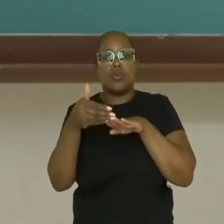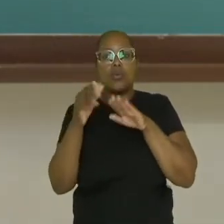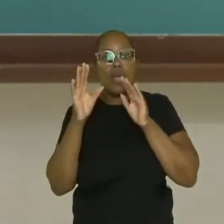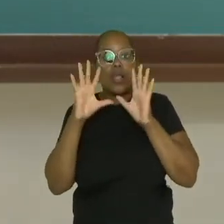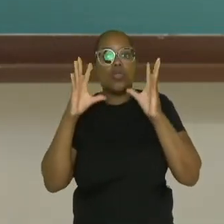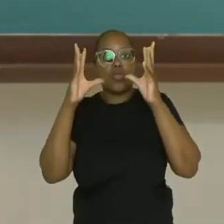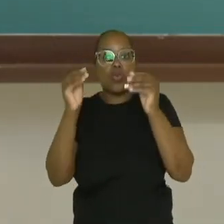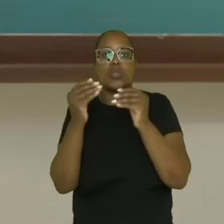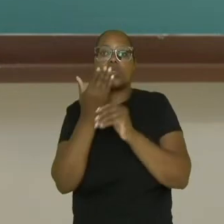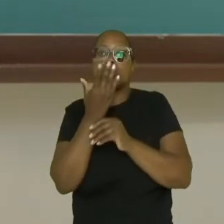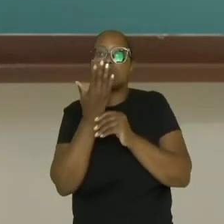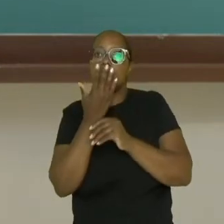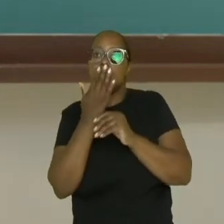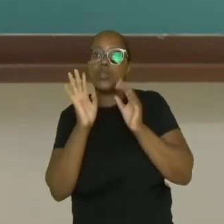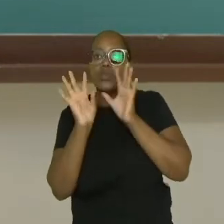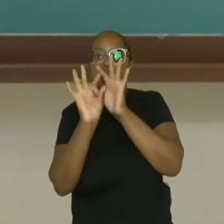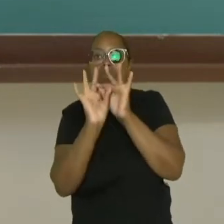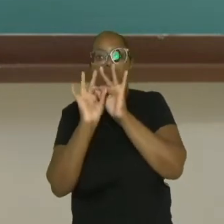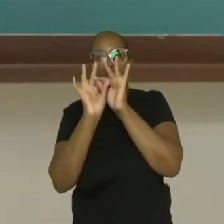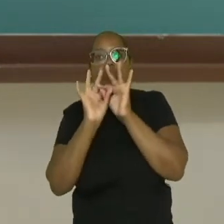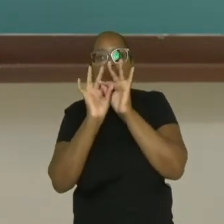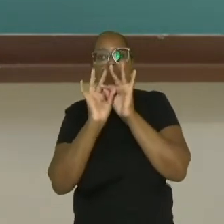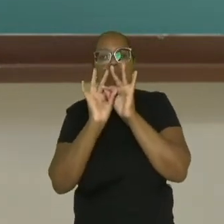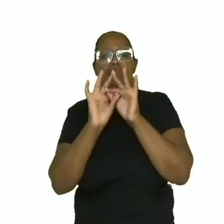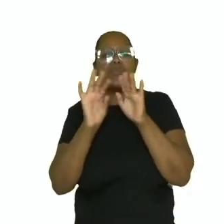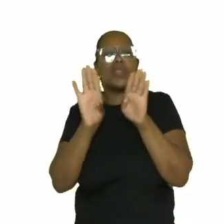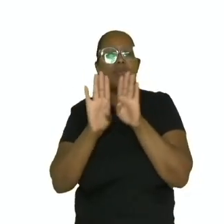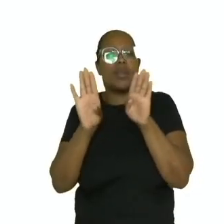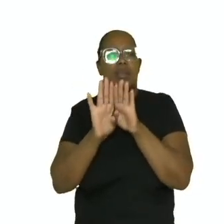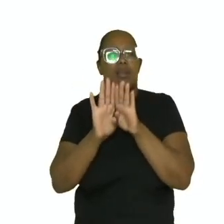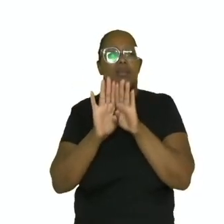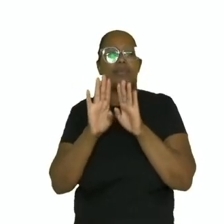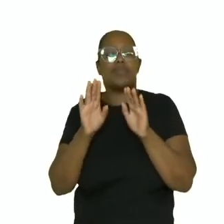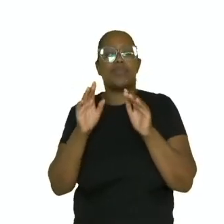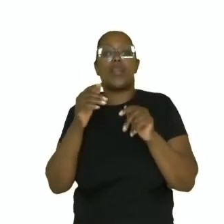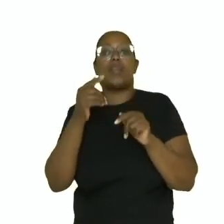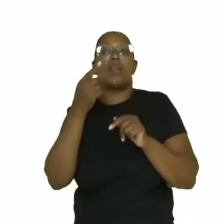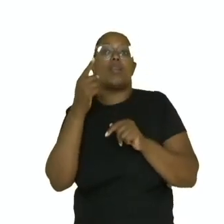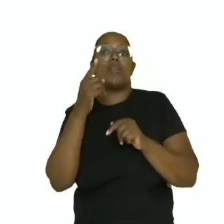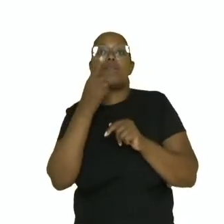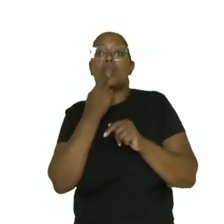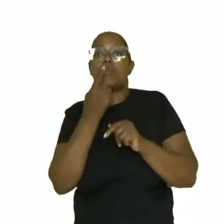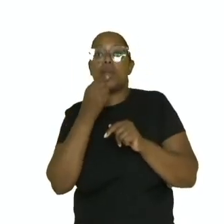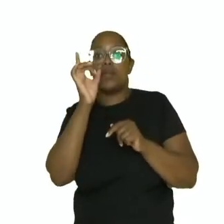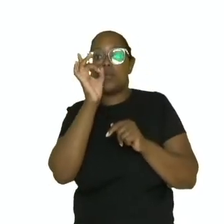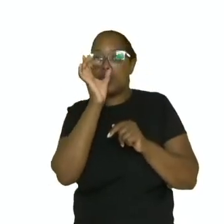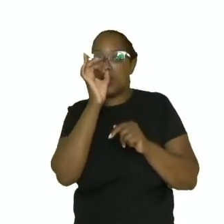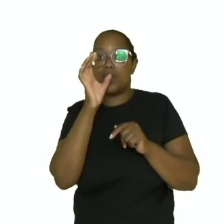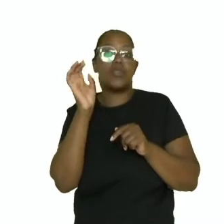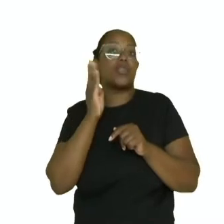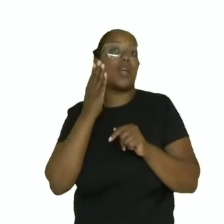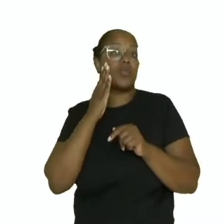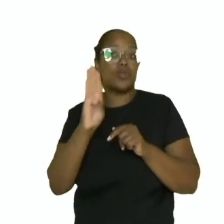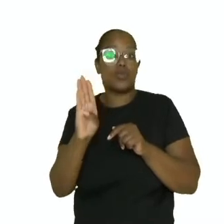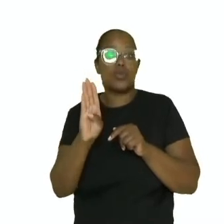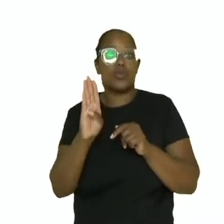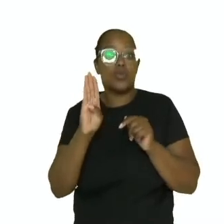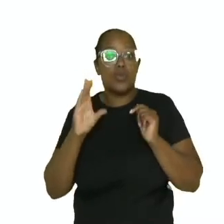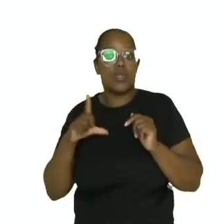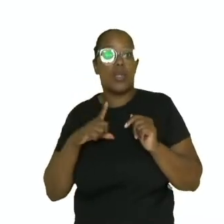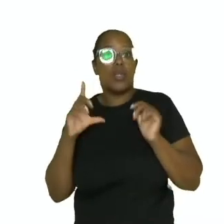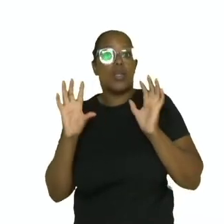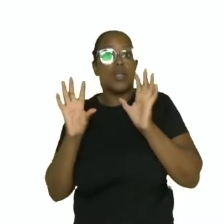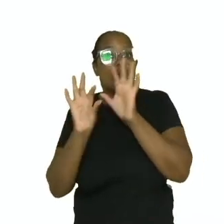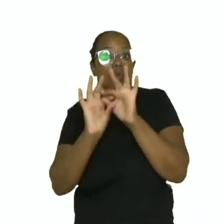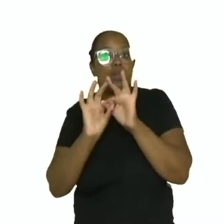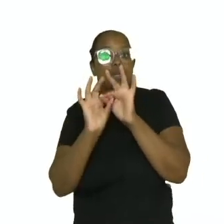E a combinação dessas cores, no caso da cor luz, vermelho, verde e azul, gera